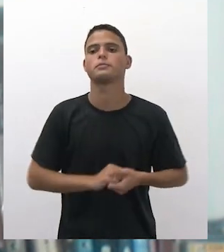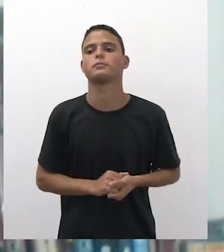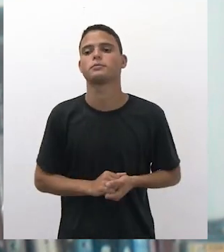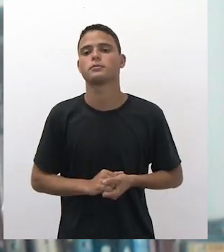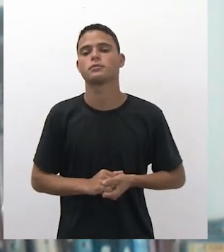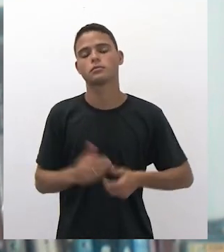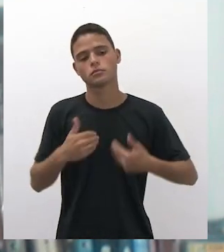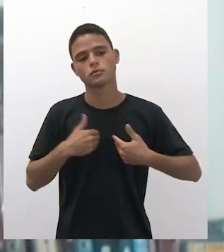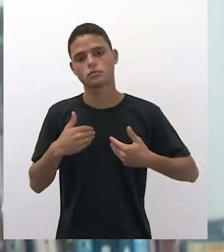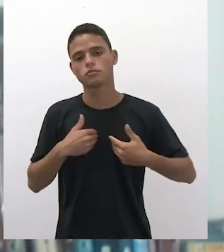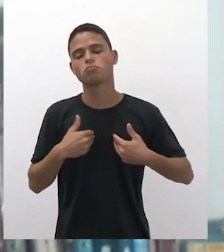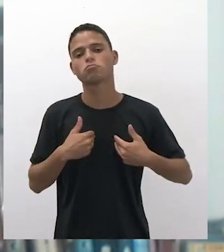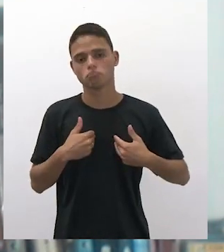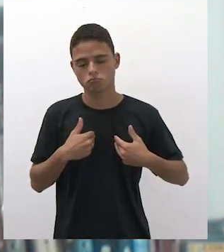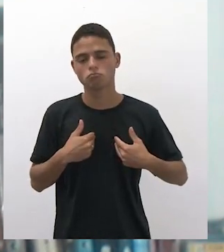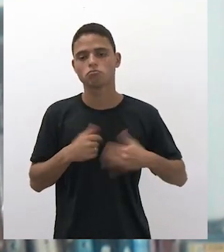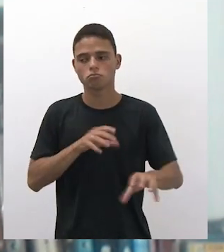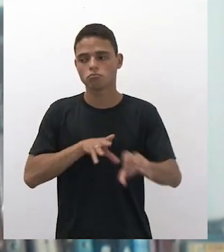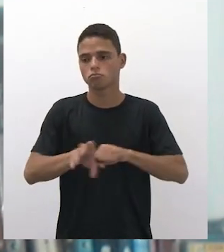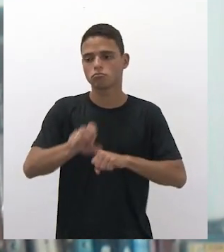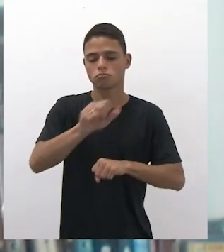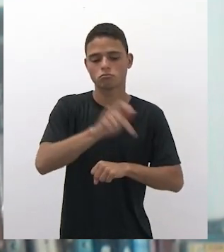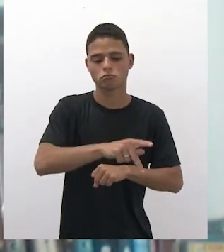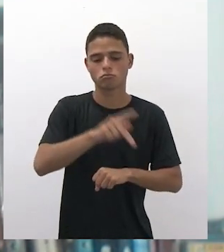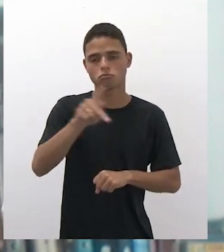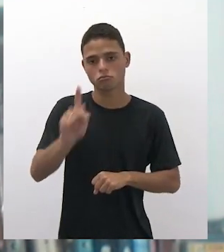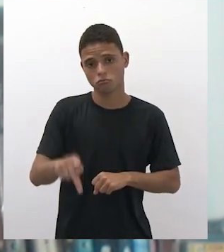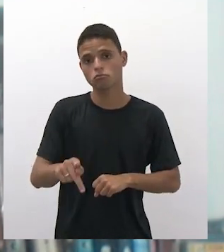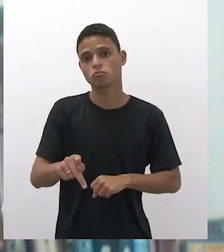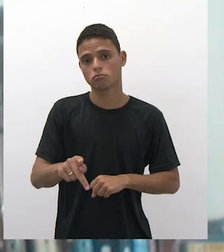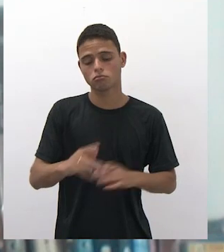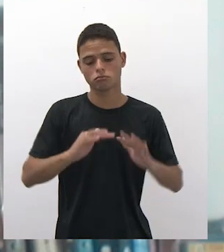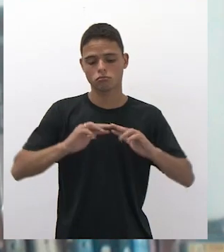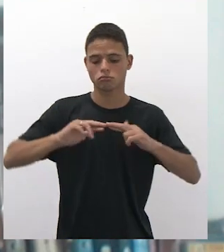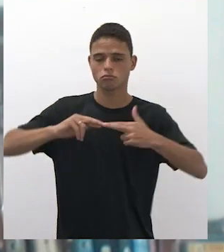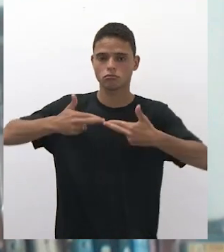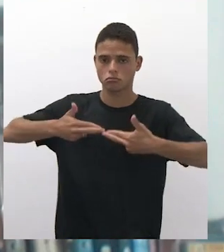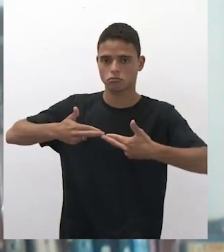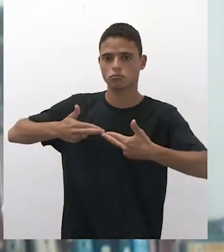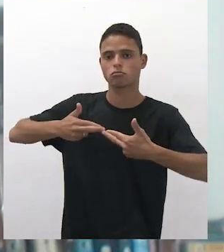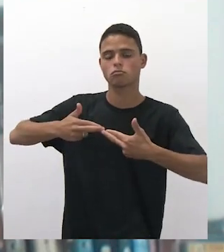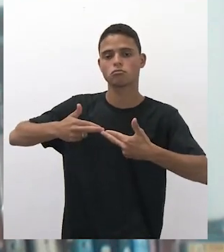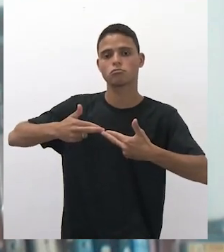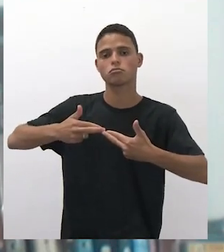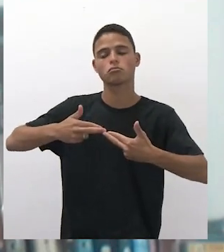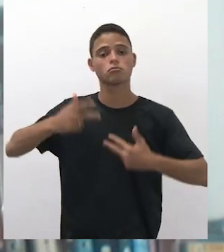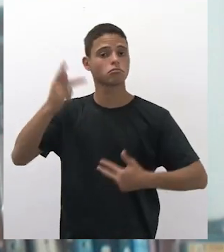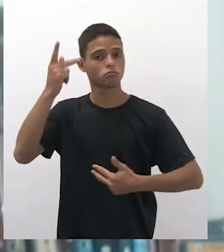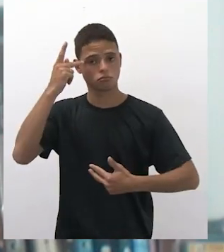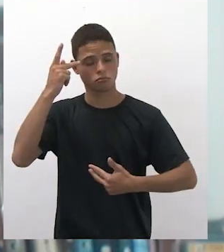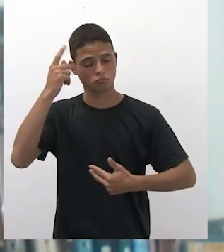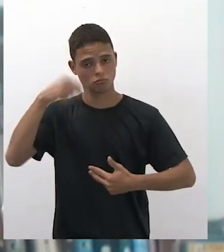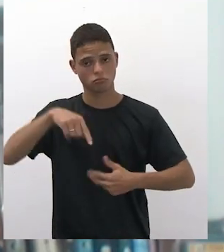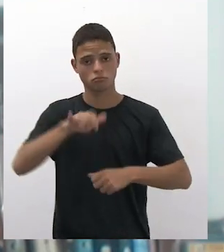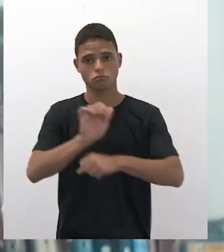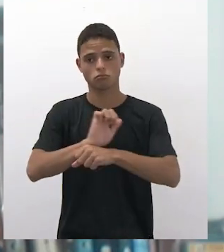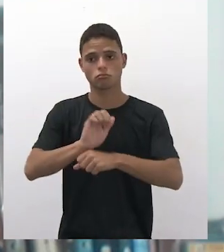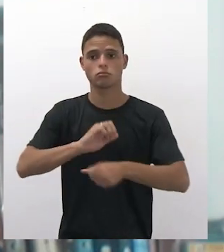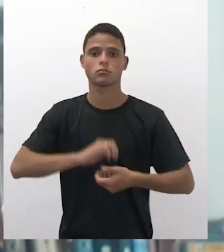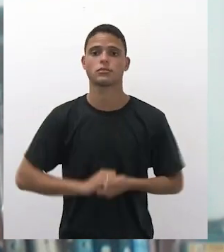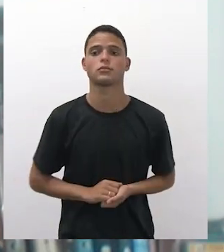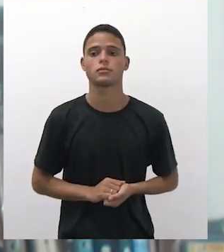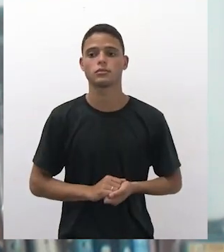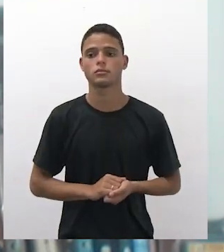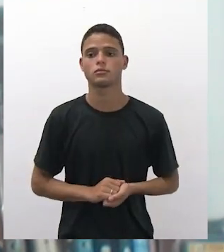aí professora da rede estadual, do qual eu faço parte desde já